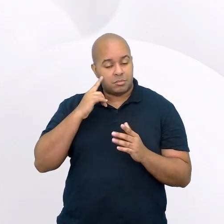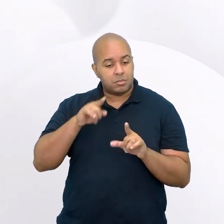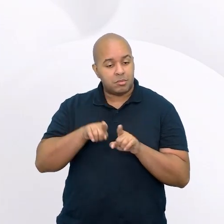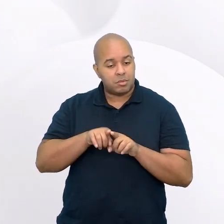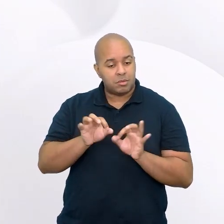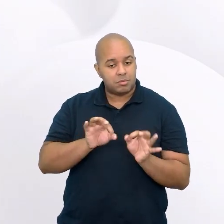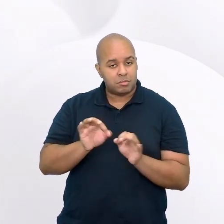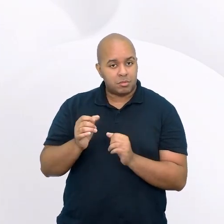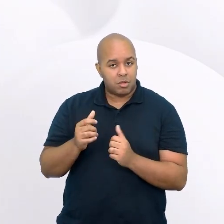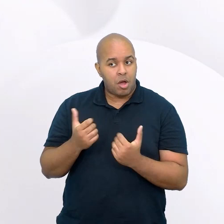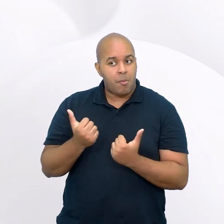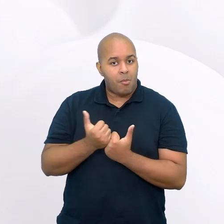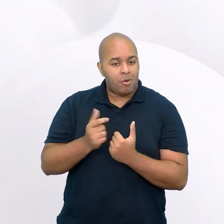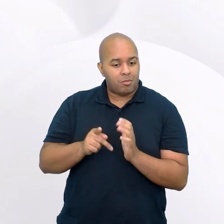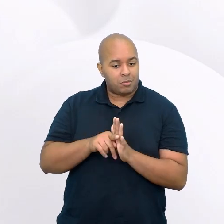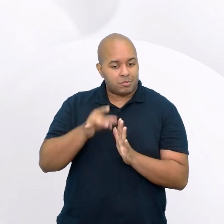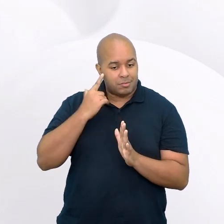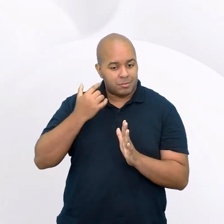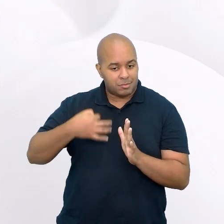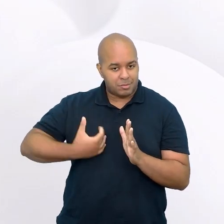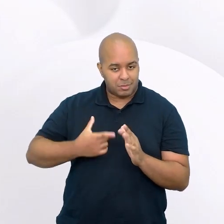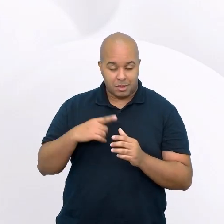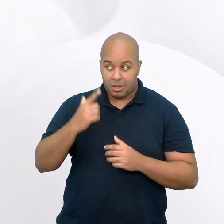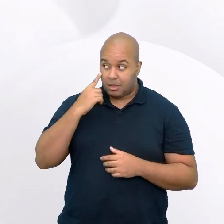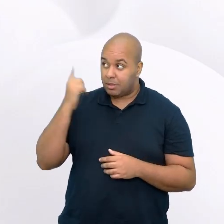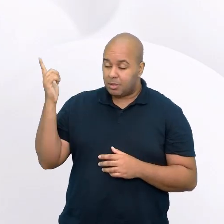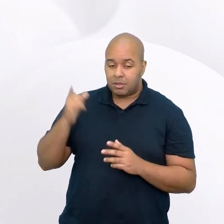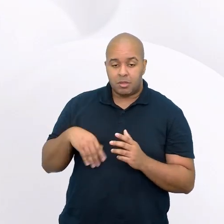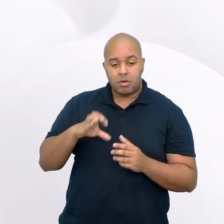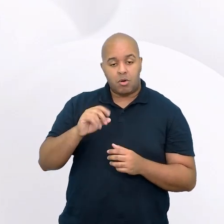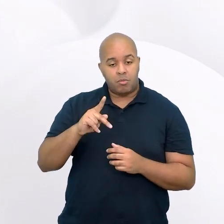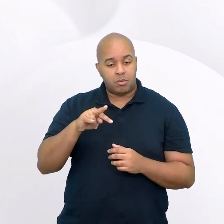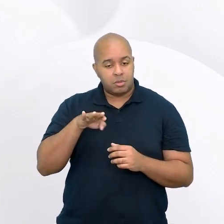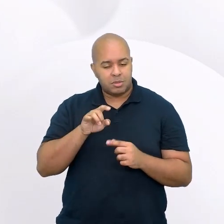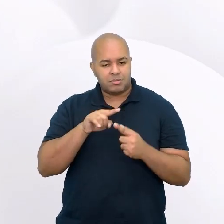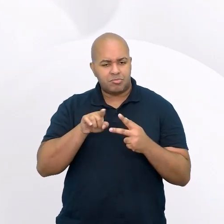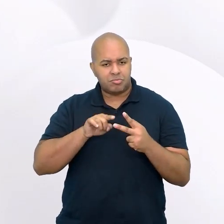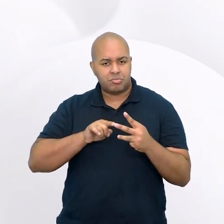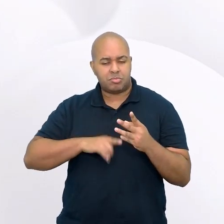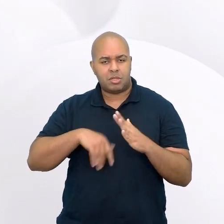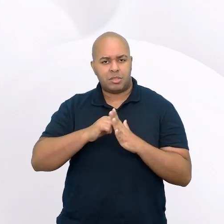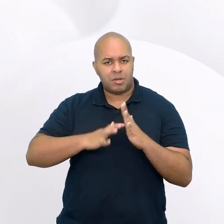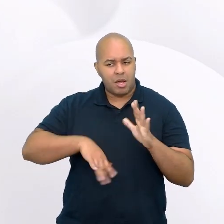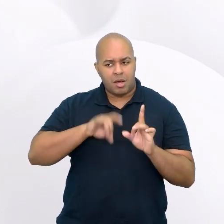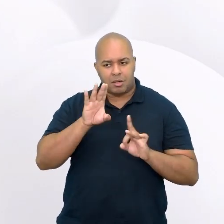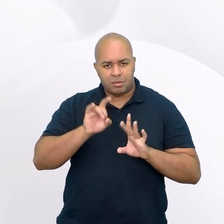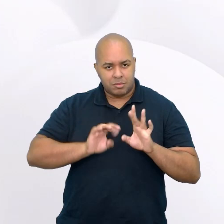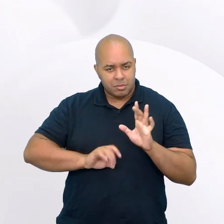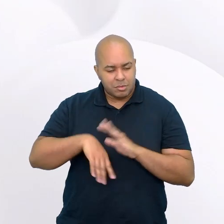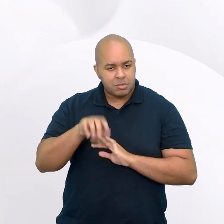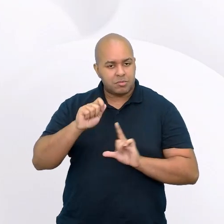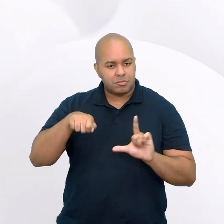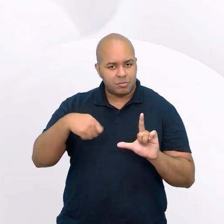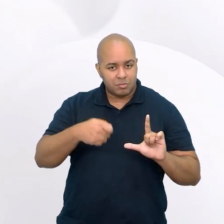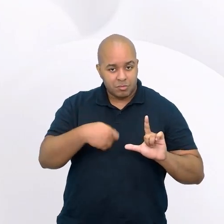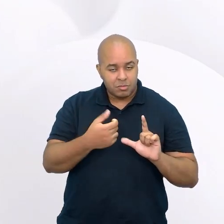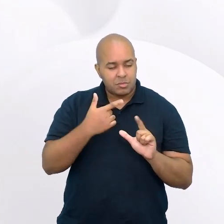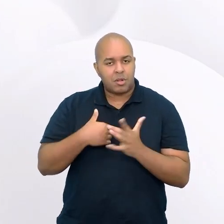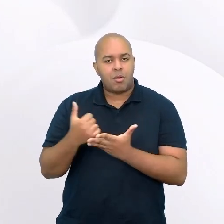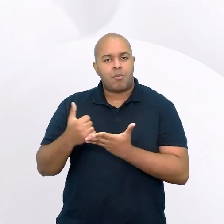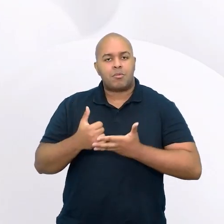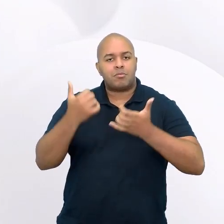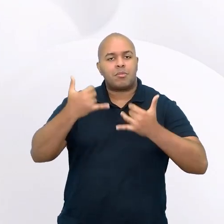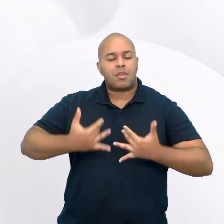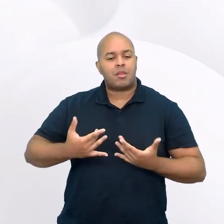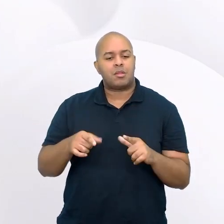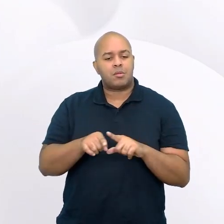aos materiais de apoio Então a gente tem ali componente por componente atividade por atividade vídeos trazendo